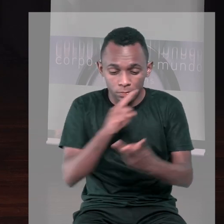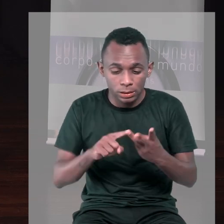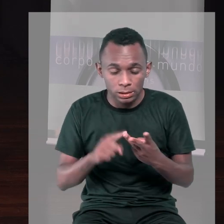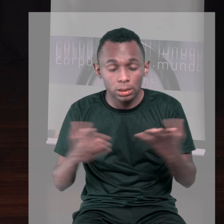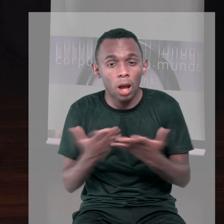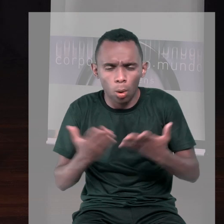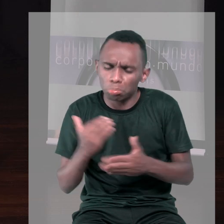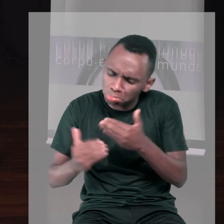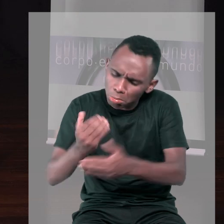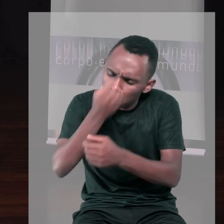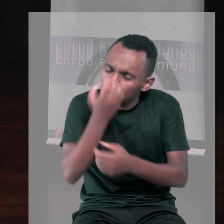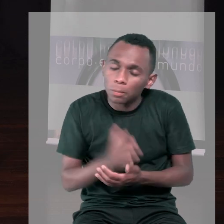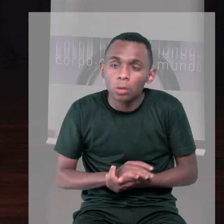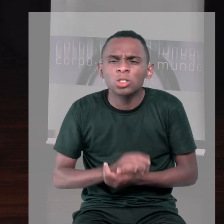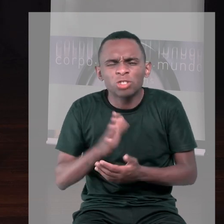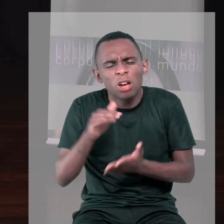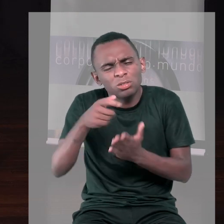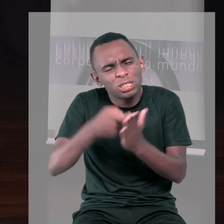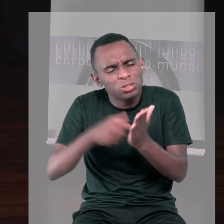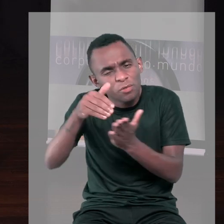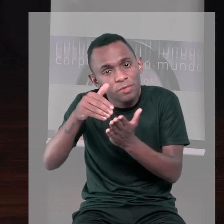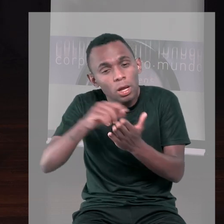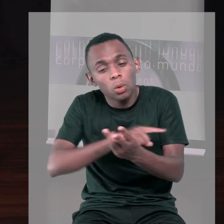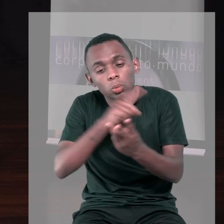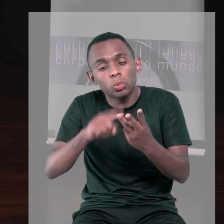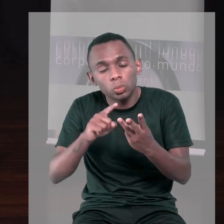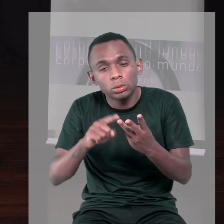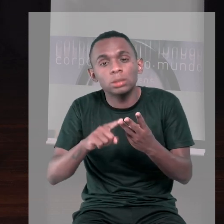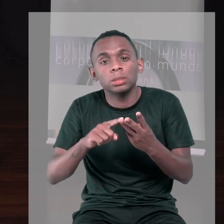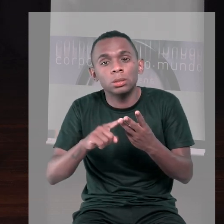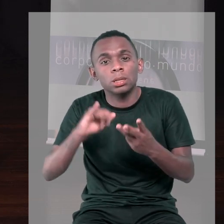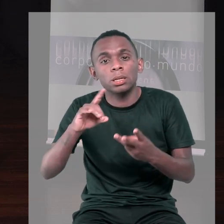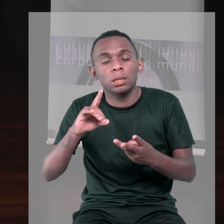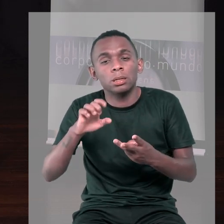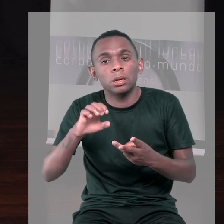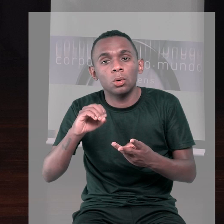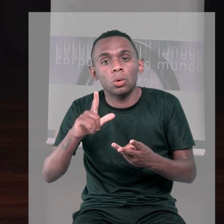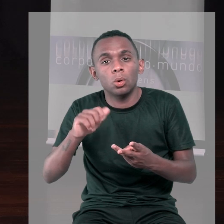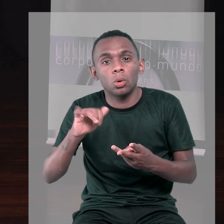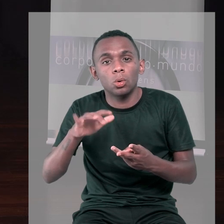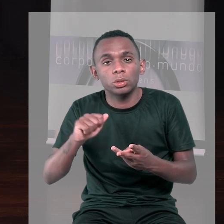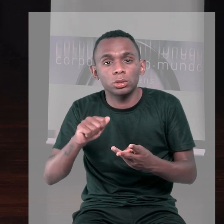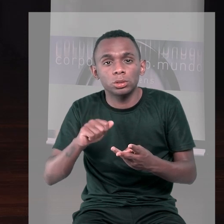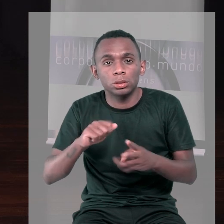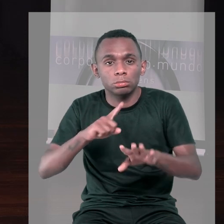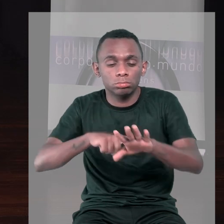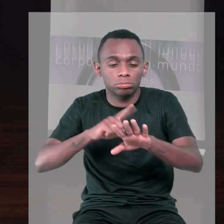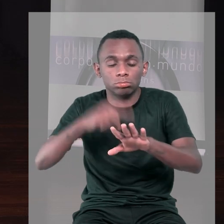engloba os dois primeiros. Para compreender isso melhor, acho que vale a pena ter em mente o que Arendt entende